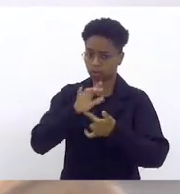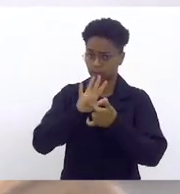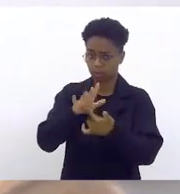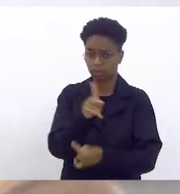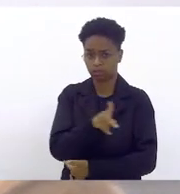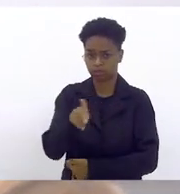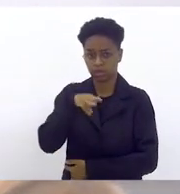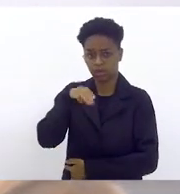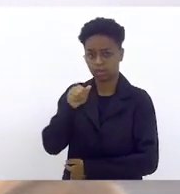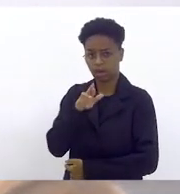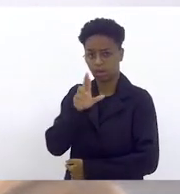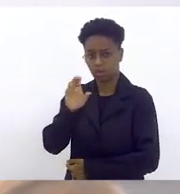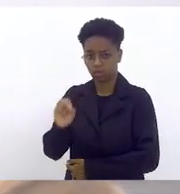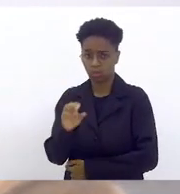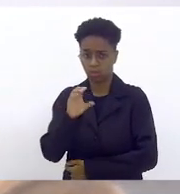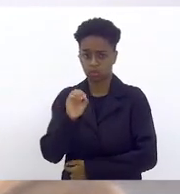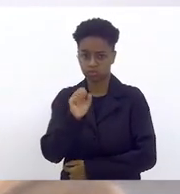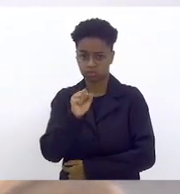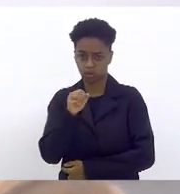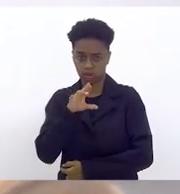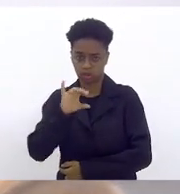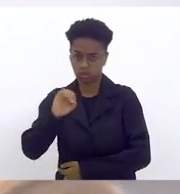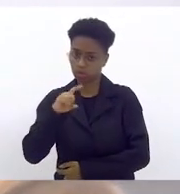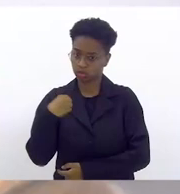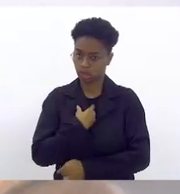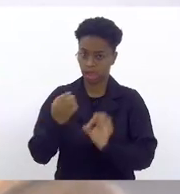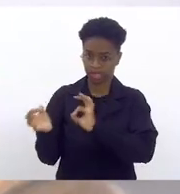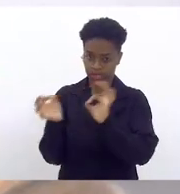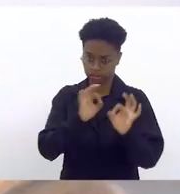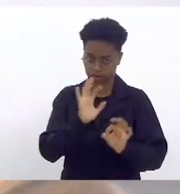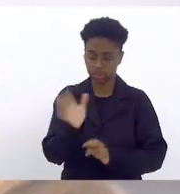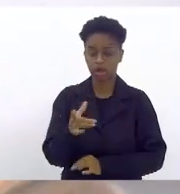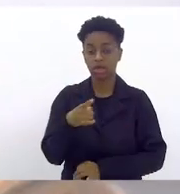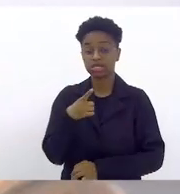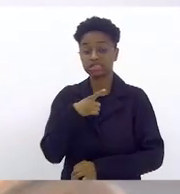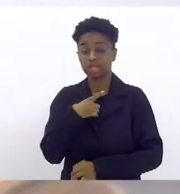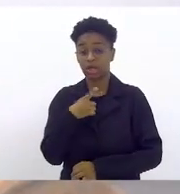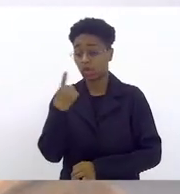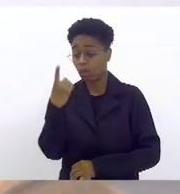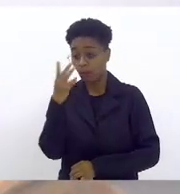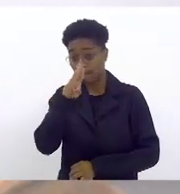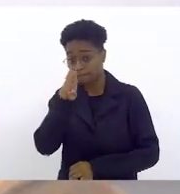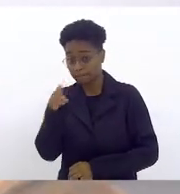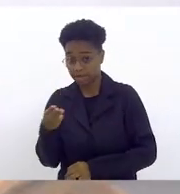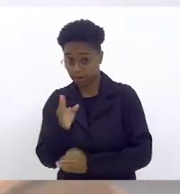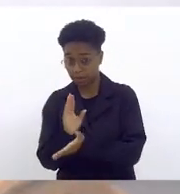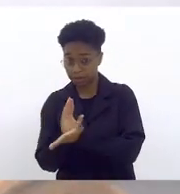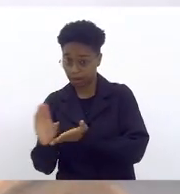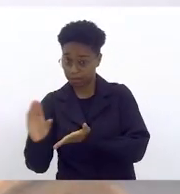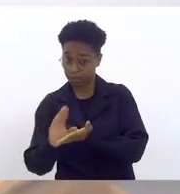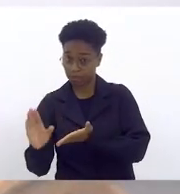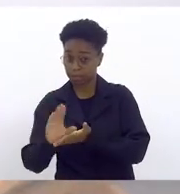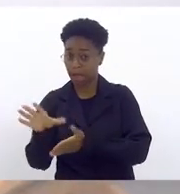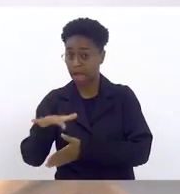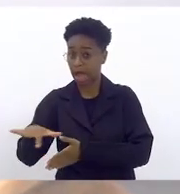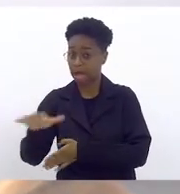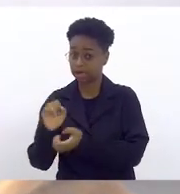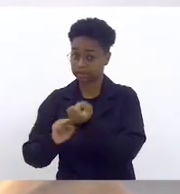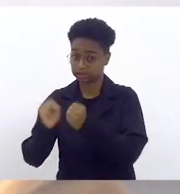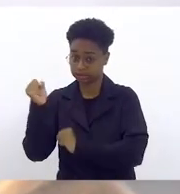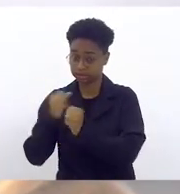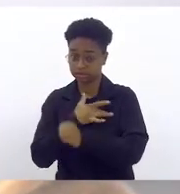Mauro Osório que a casa pode apreciar para cada um milhão investido na no complexo industrial da saúde